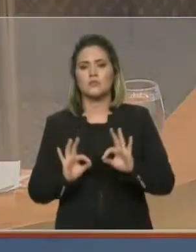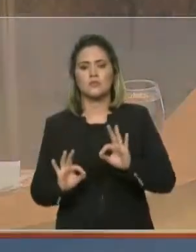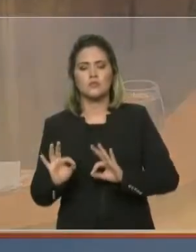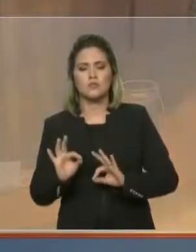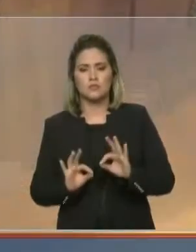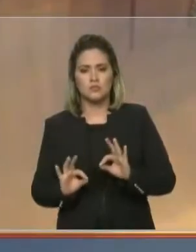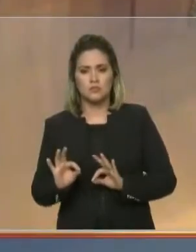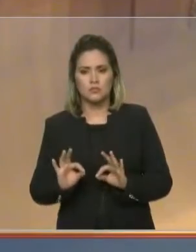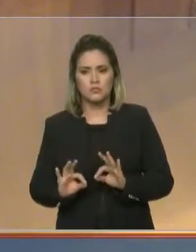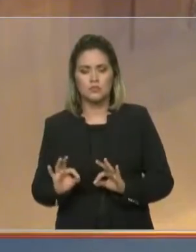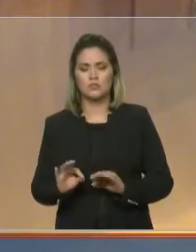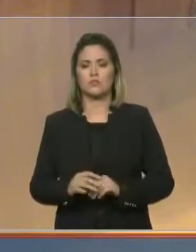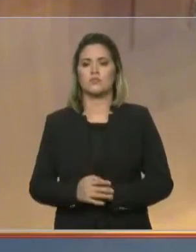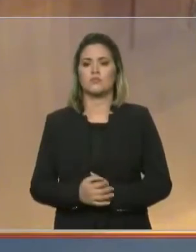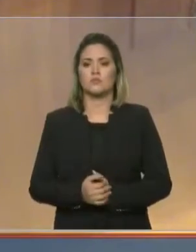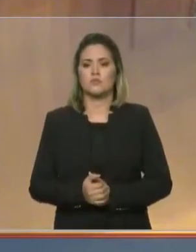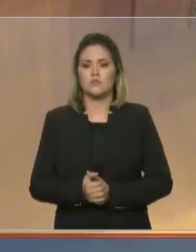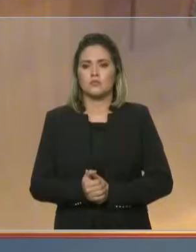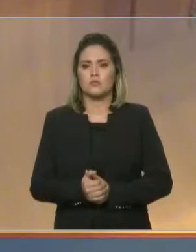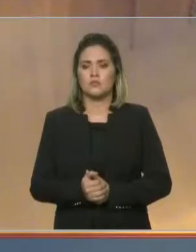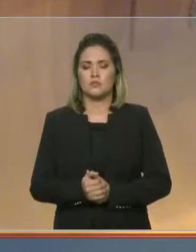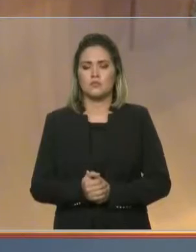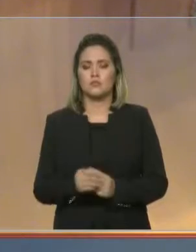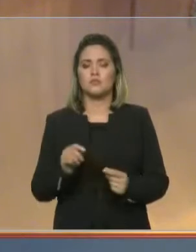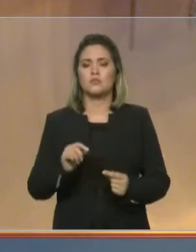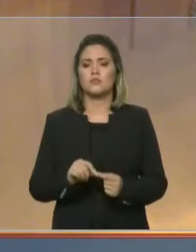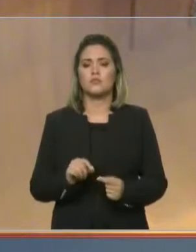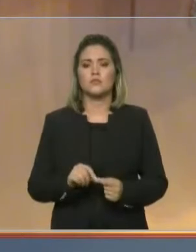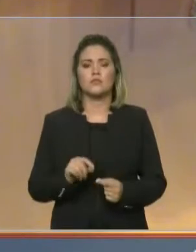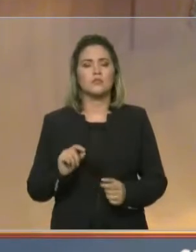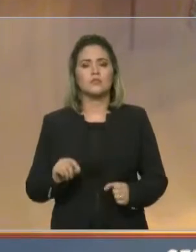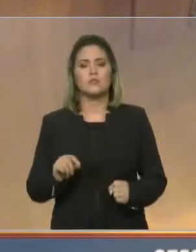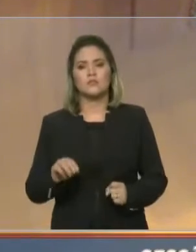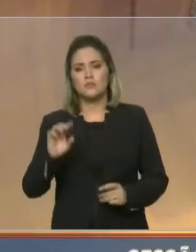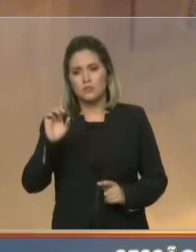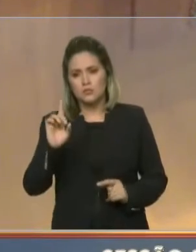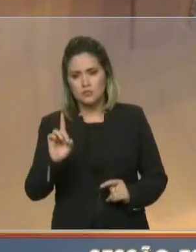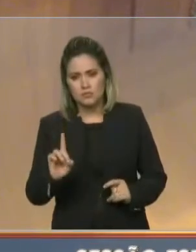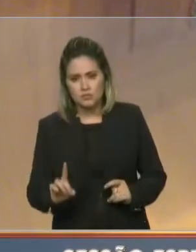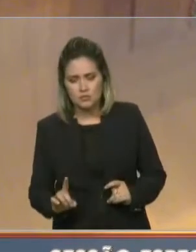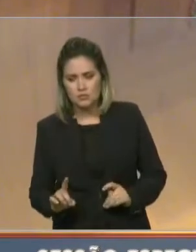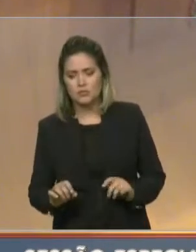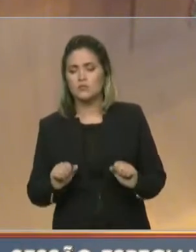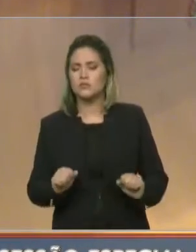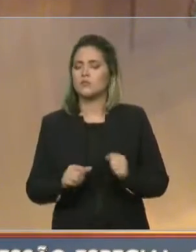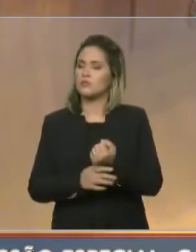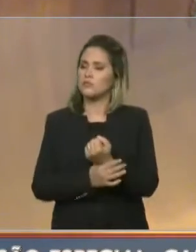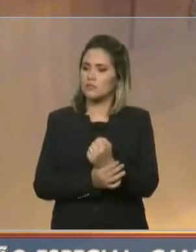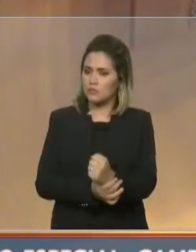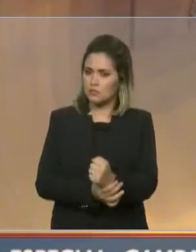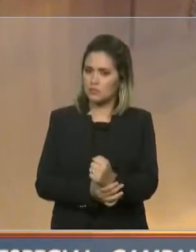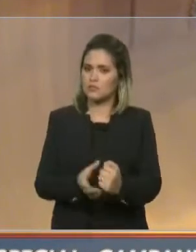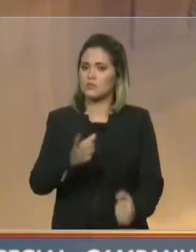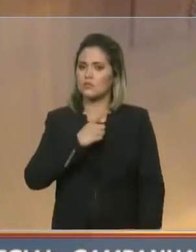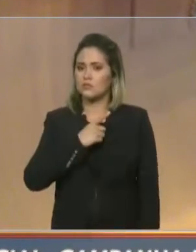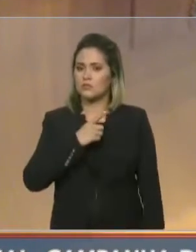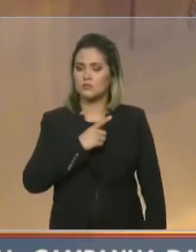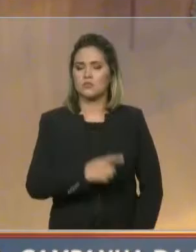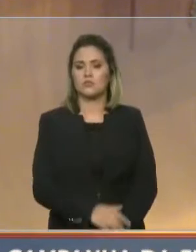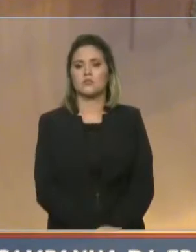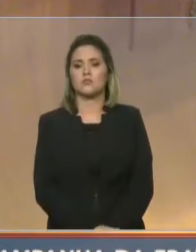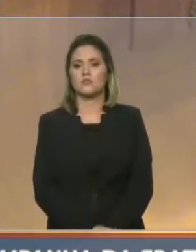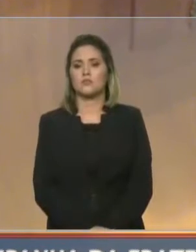mobilizada, que faz com que os direitos eles possam ser garantido. E entre